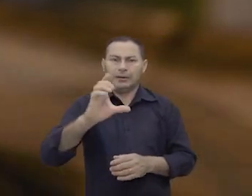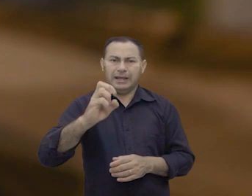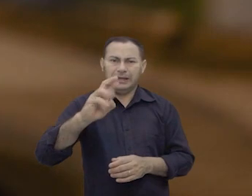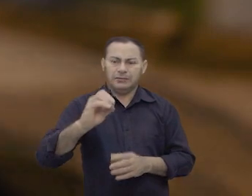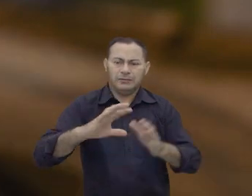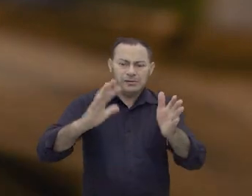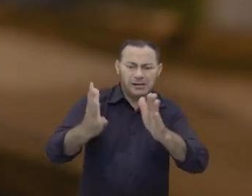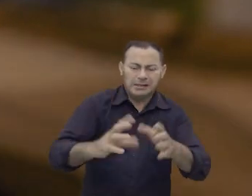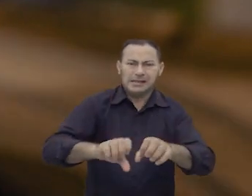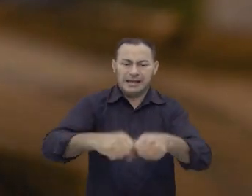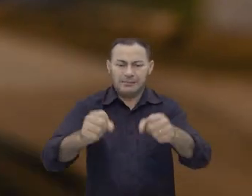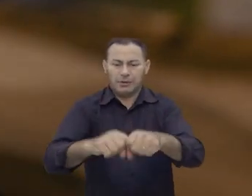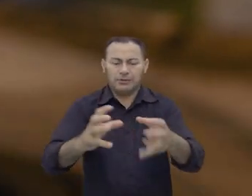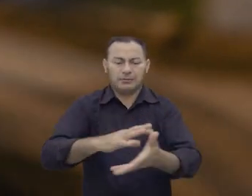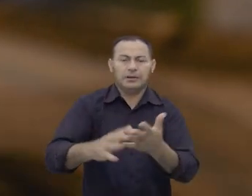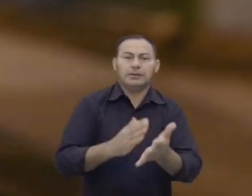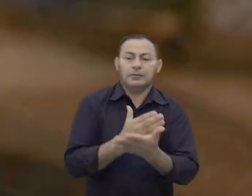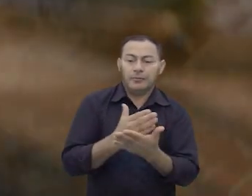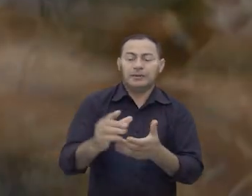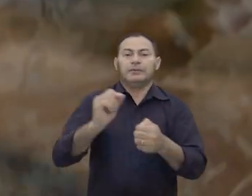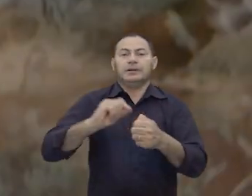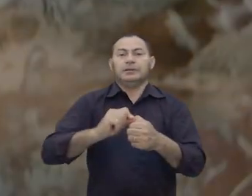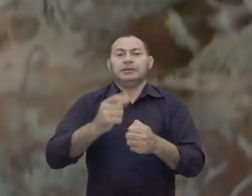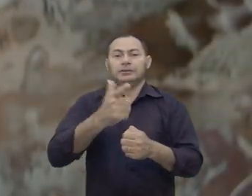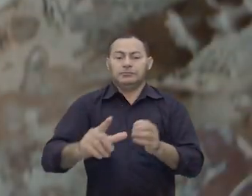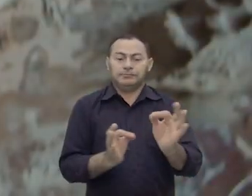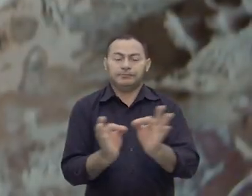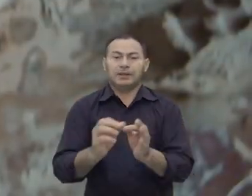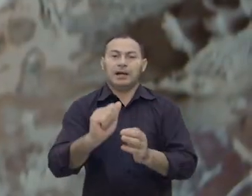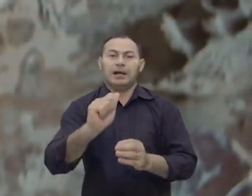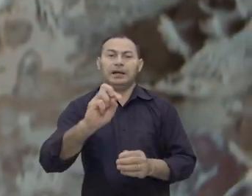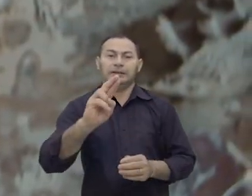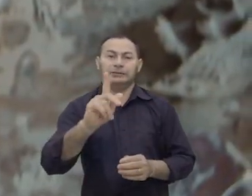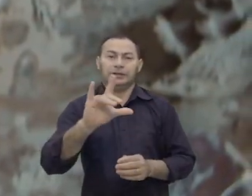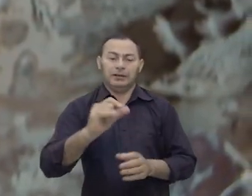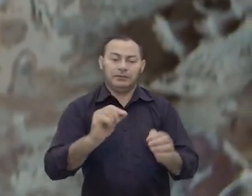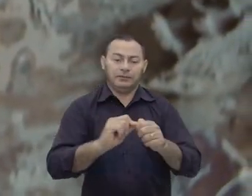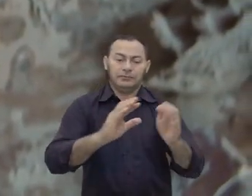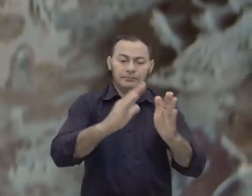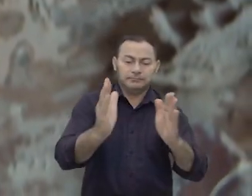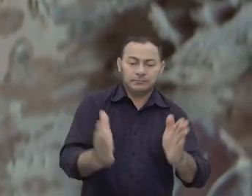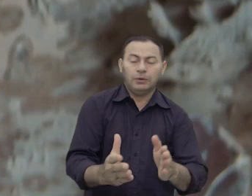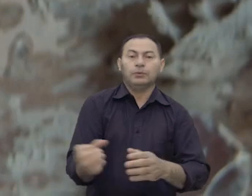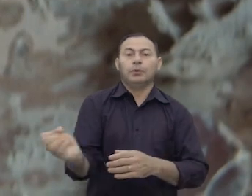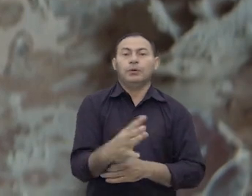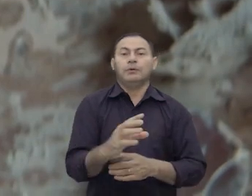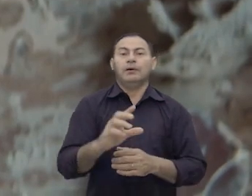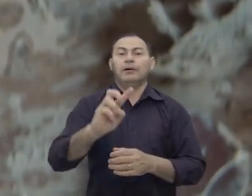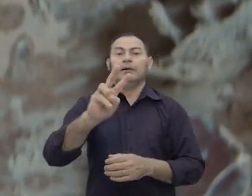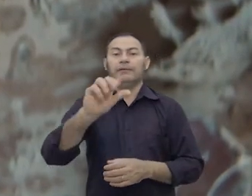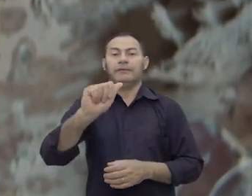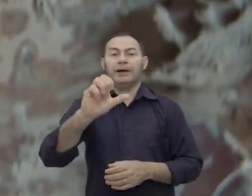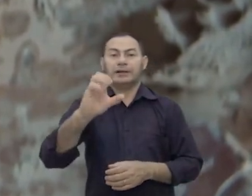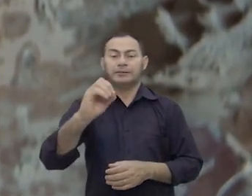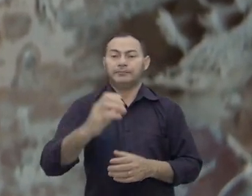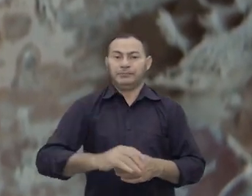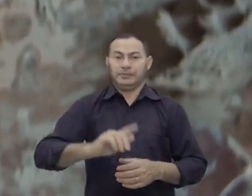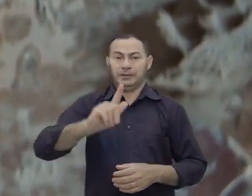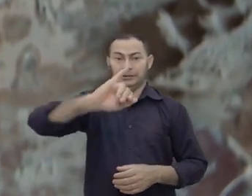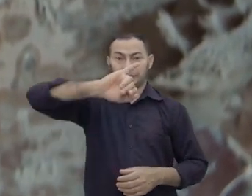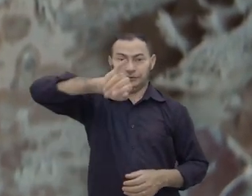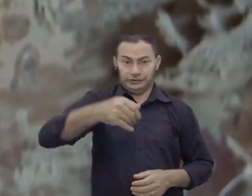O oleiro quebrou o vaso. Então começou a trabalhar a argila e fez dela um novo